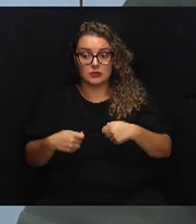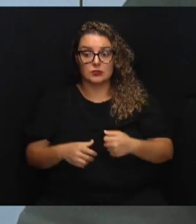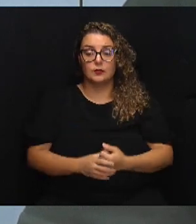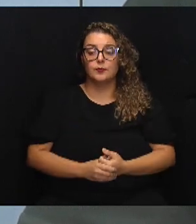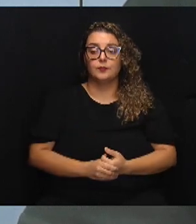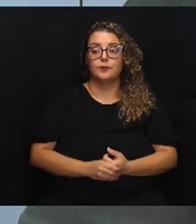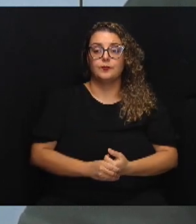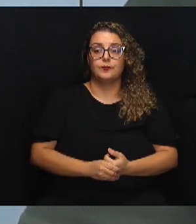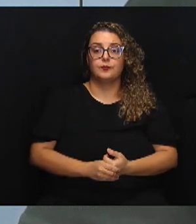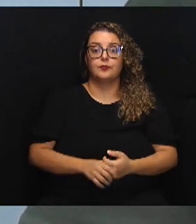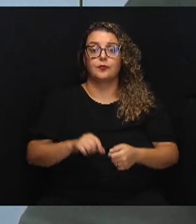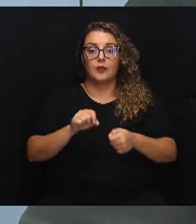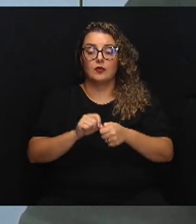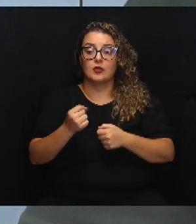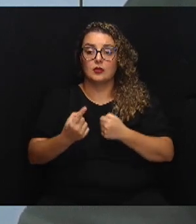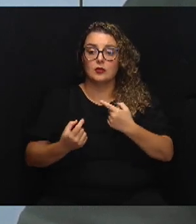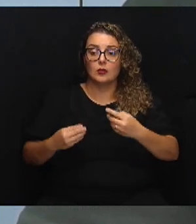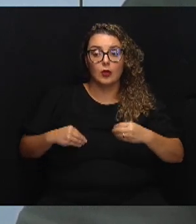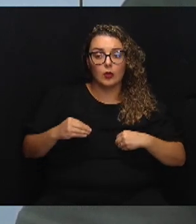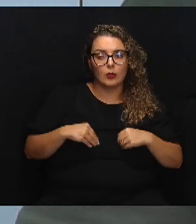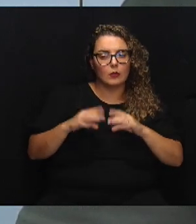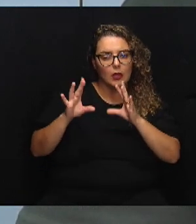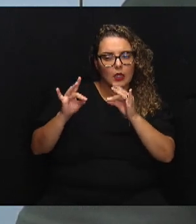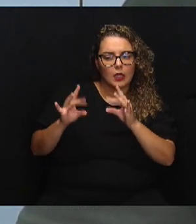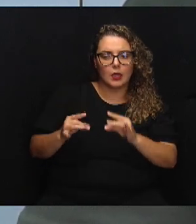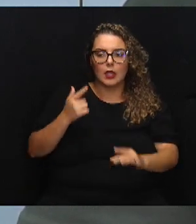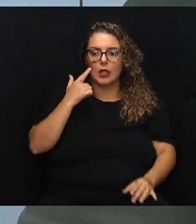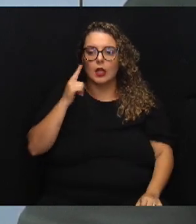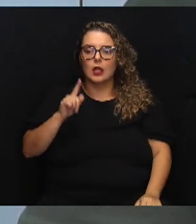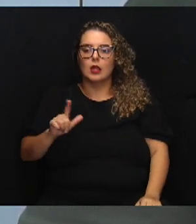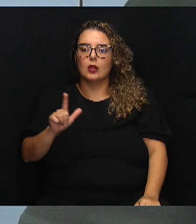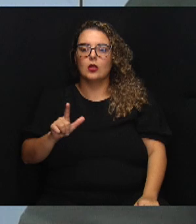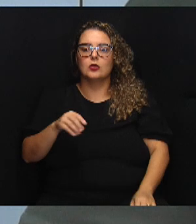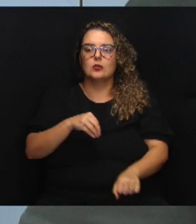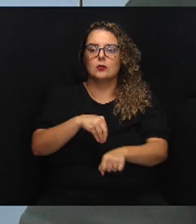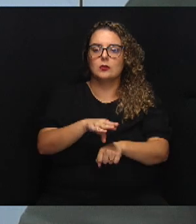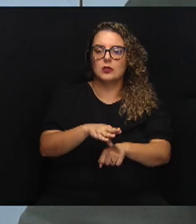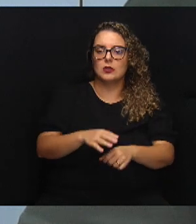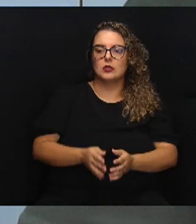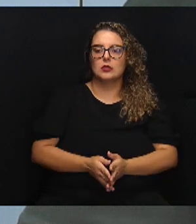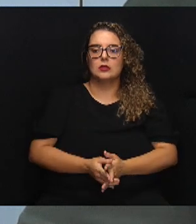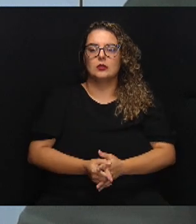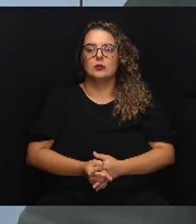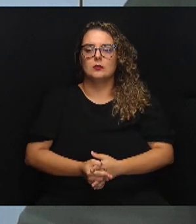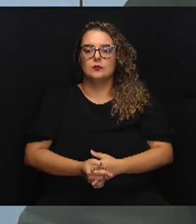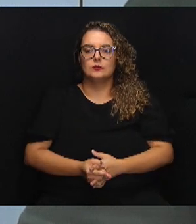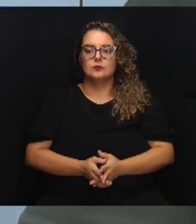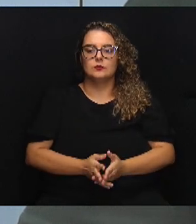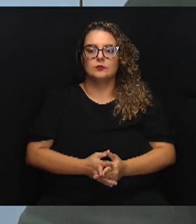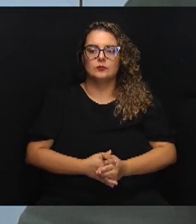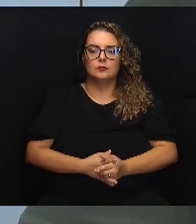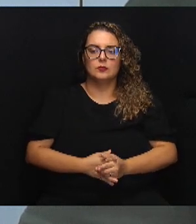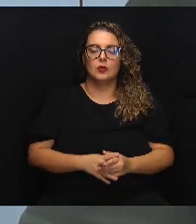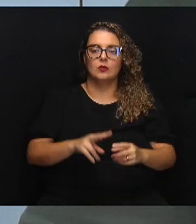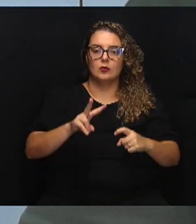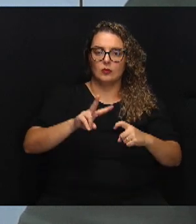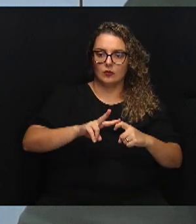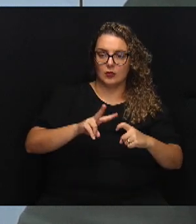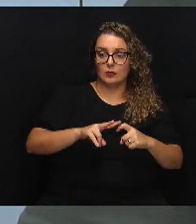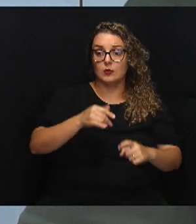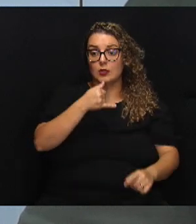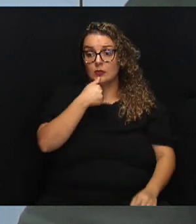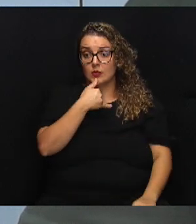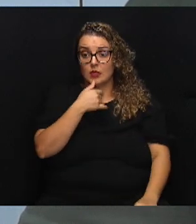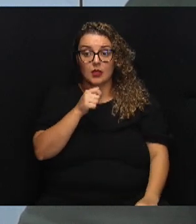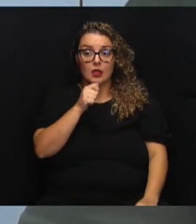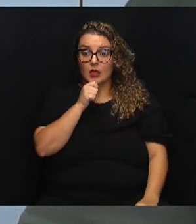seja feito alguns exames mais sofisticados, é claro que vai ser encaminhado para um veterinário, que infelizmente ainda não